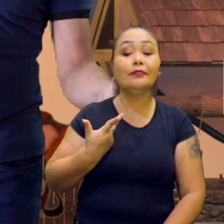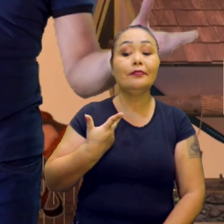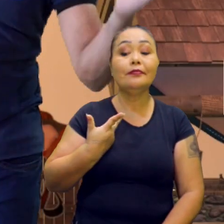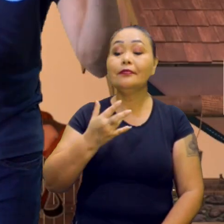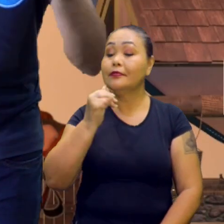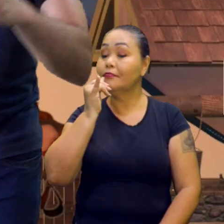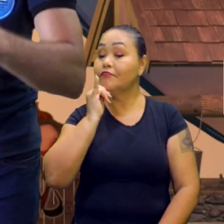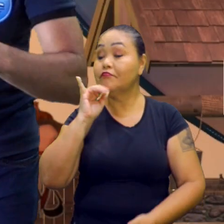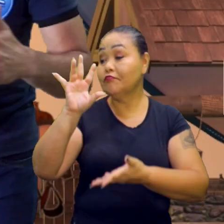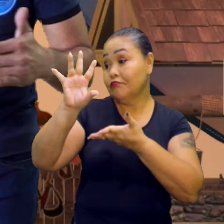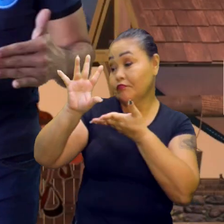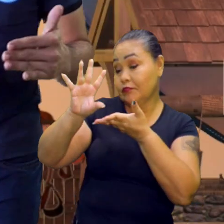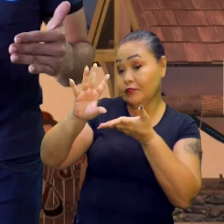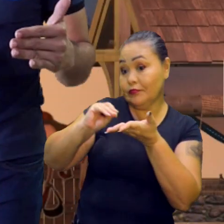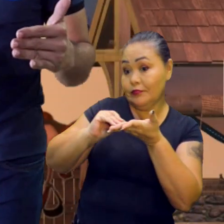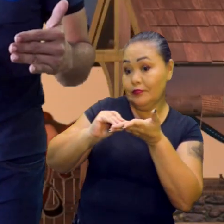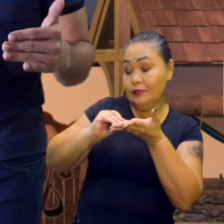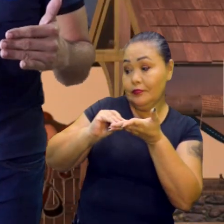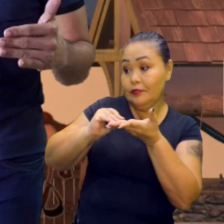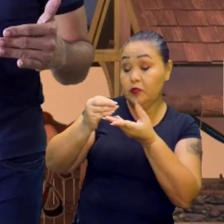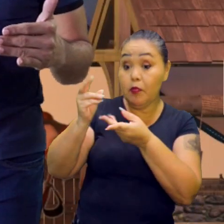exemplares de manutenção.